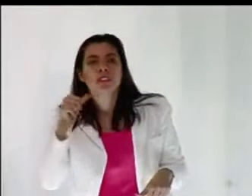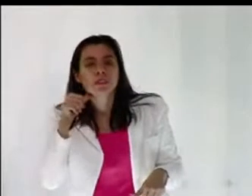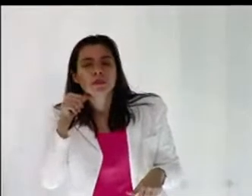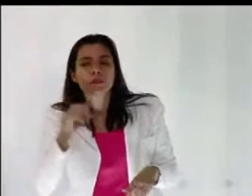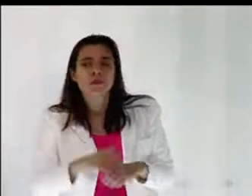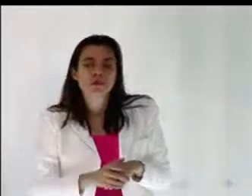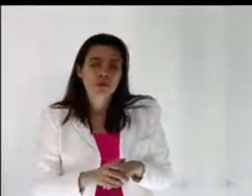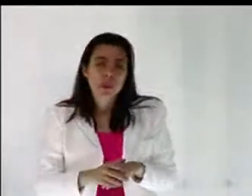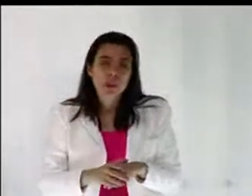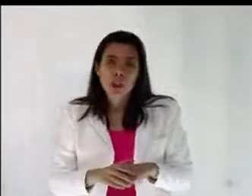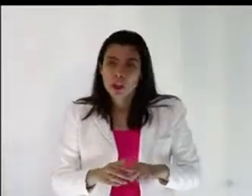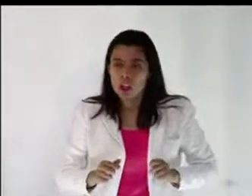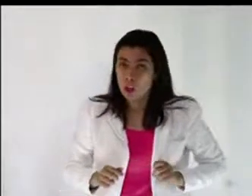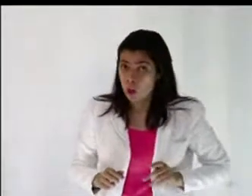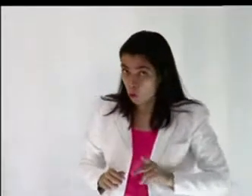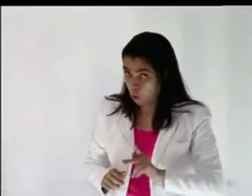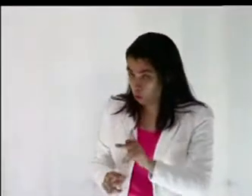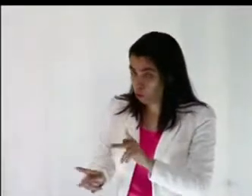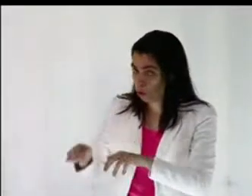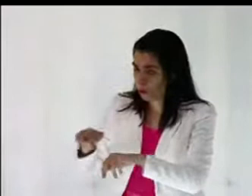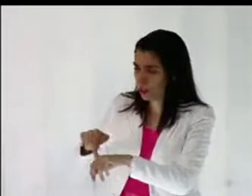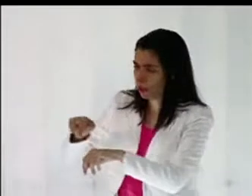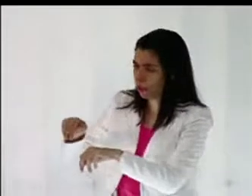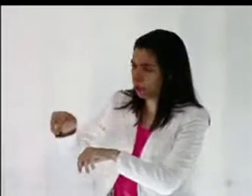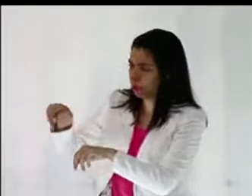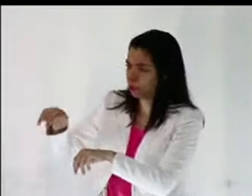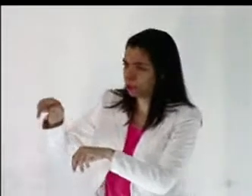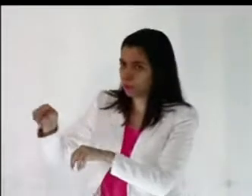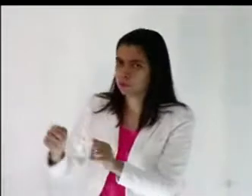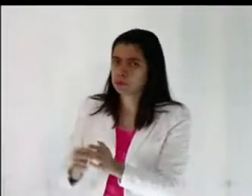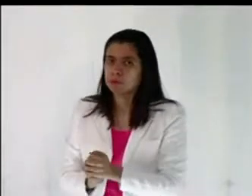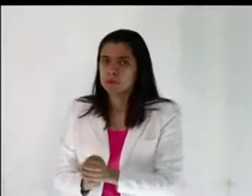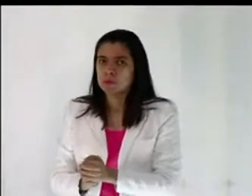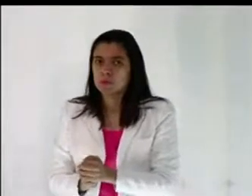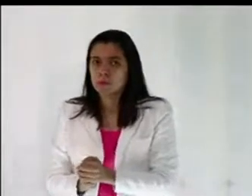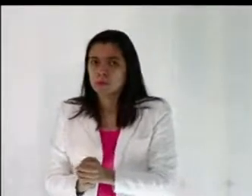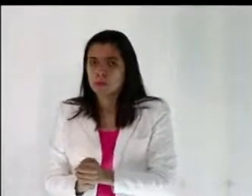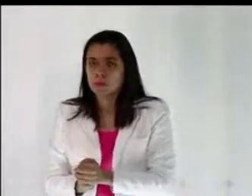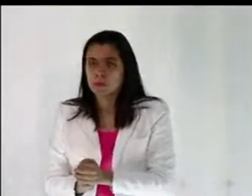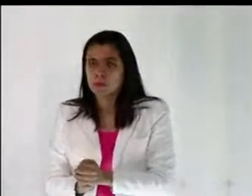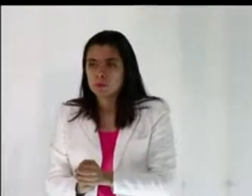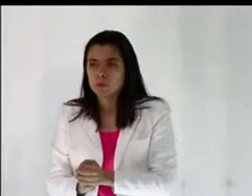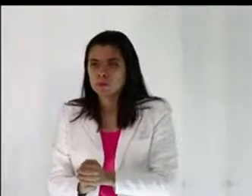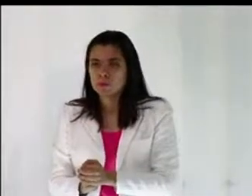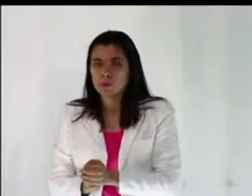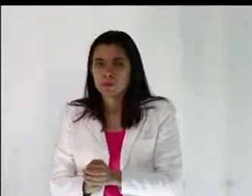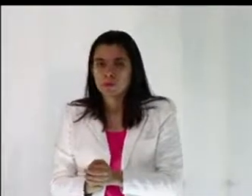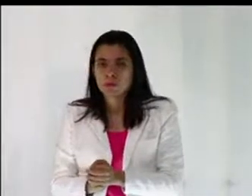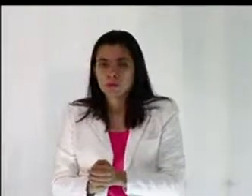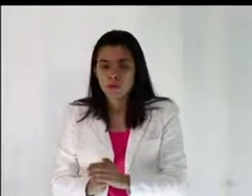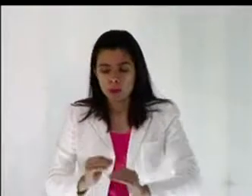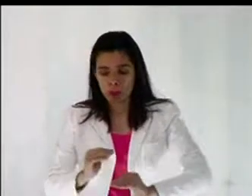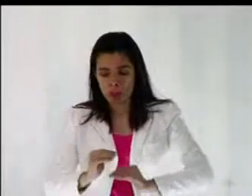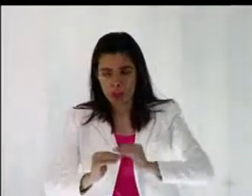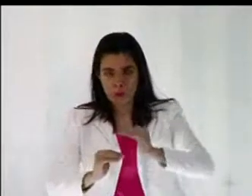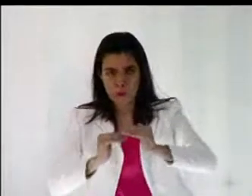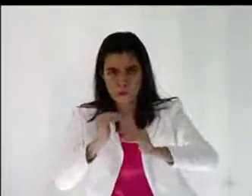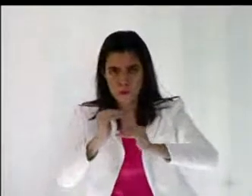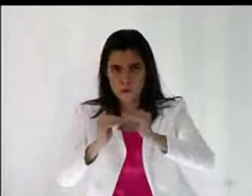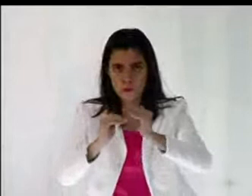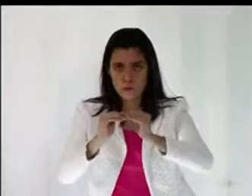ao lugar que Deus lhe havia designado. Ali edificou Abraão um altar, sobre ele dispôs a